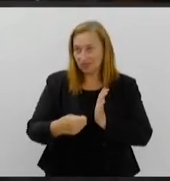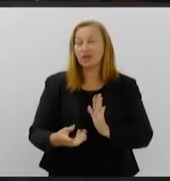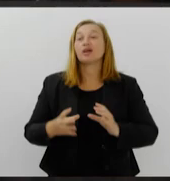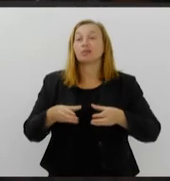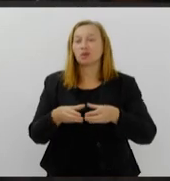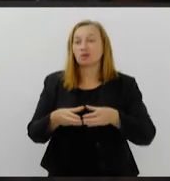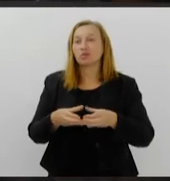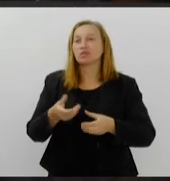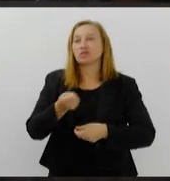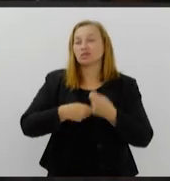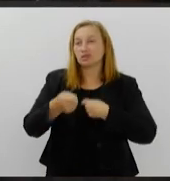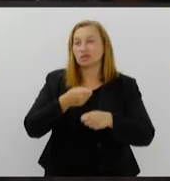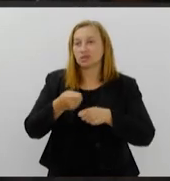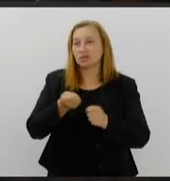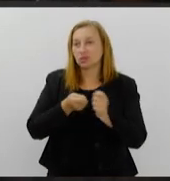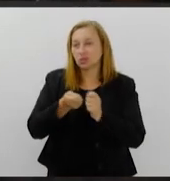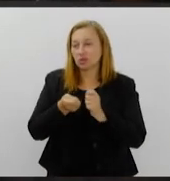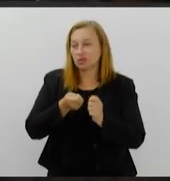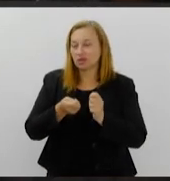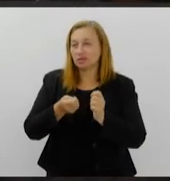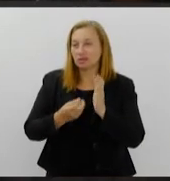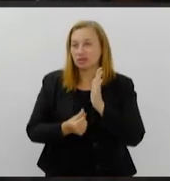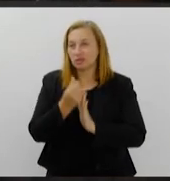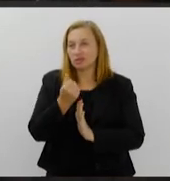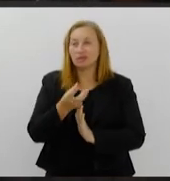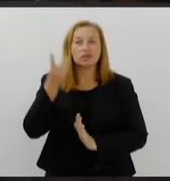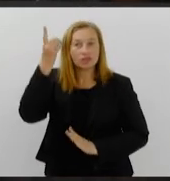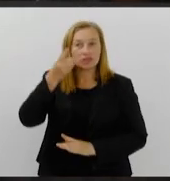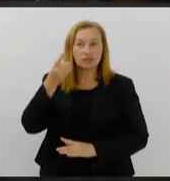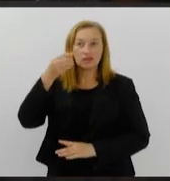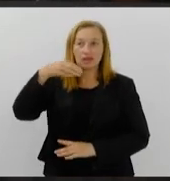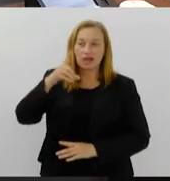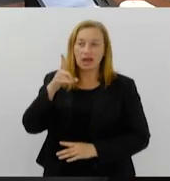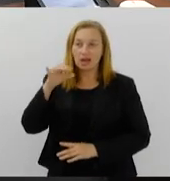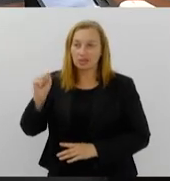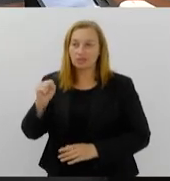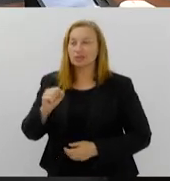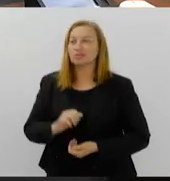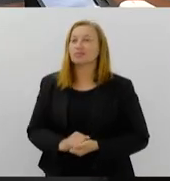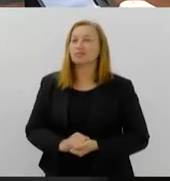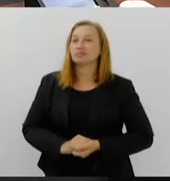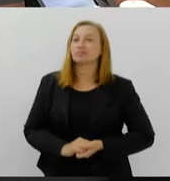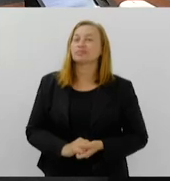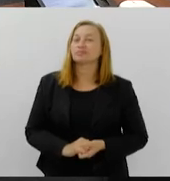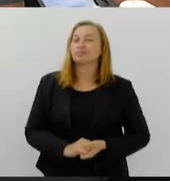de Orçamento, Finanças, Fiscalização Financeira e Controle, deputado Carlos Macedo.